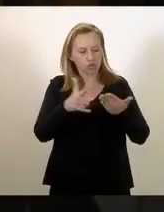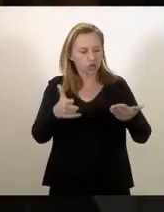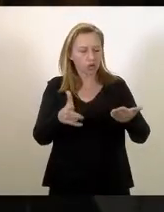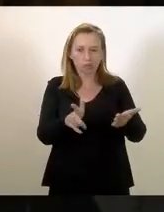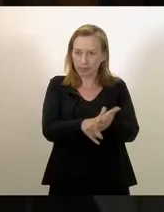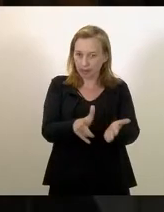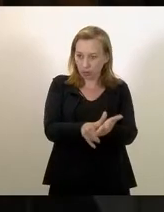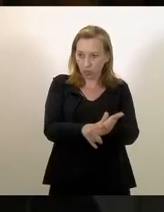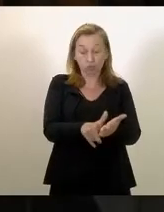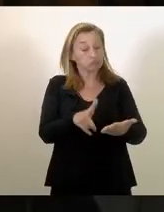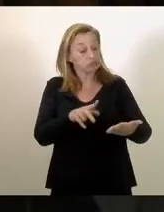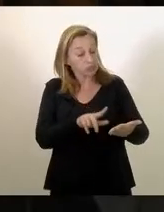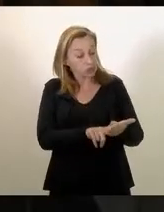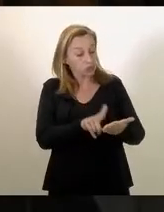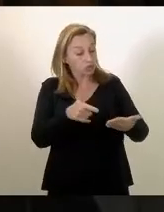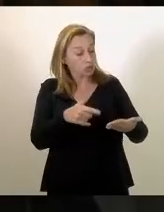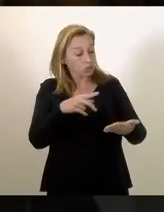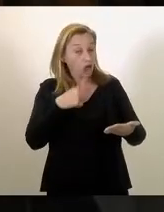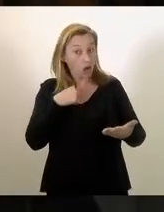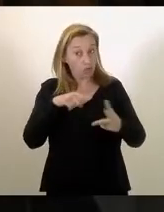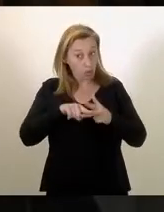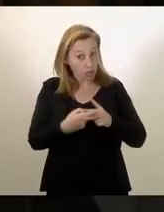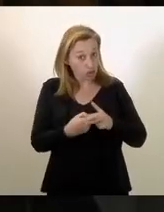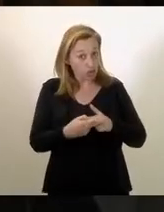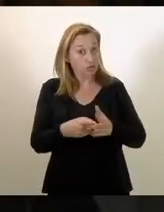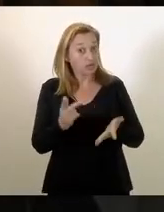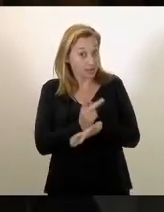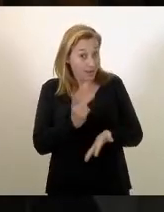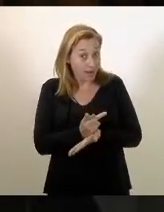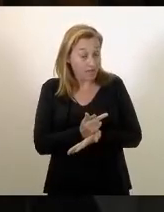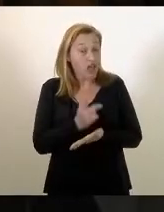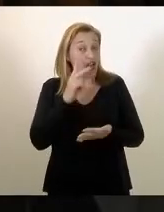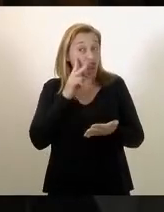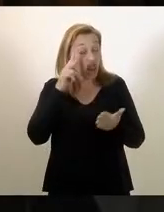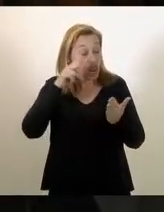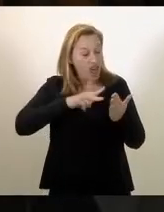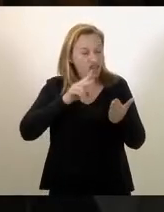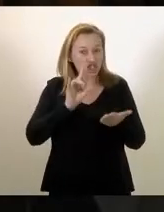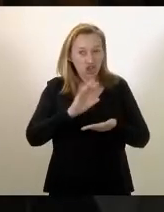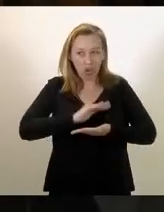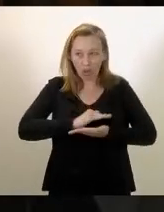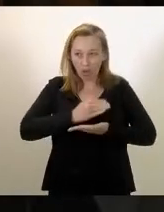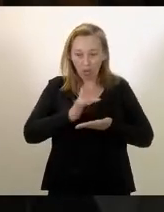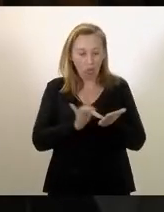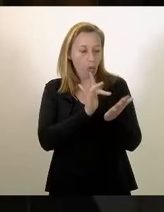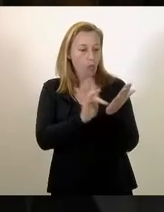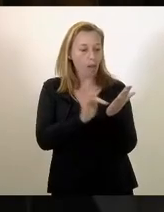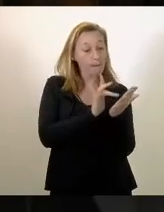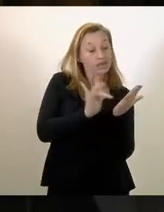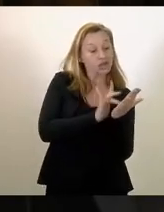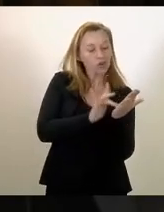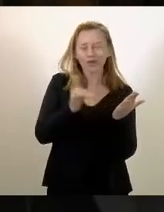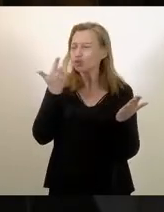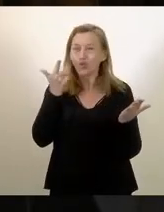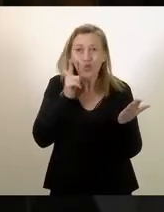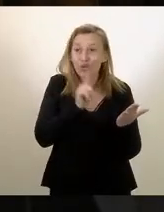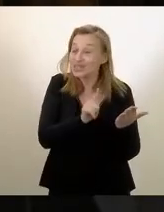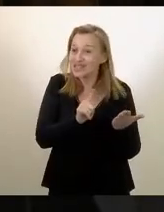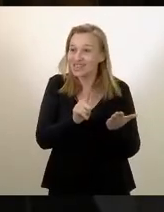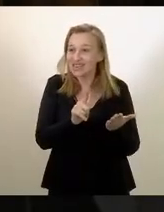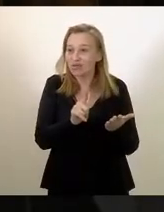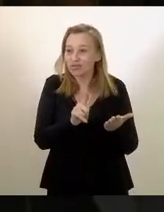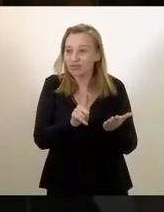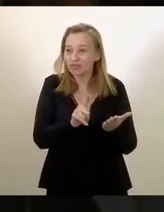eu ainda vou corrigir esse erro e ler jornal em laptop mas eu ainda não consigo largar o